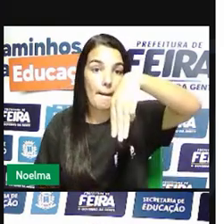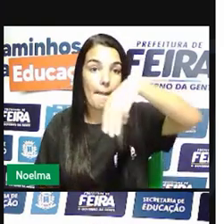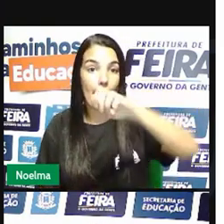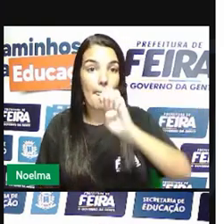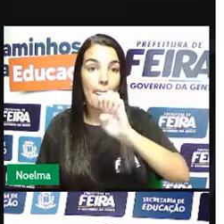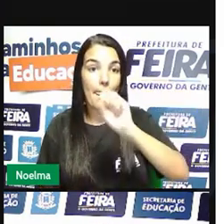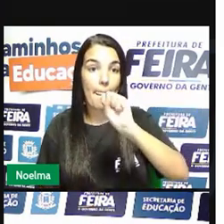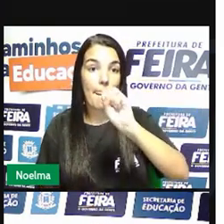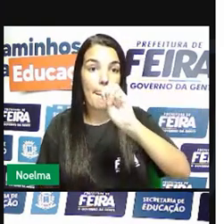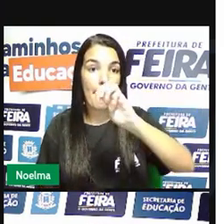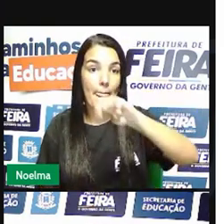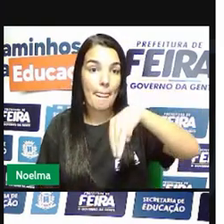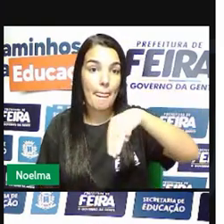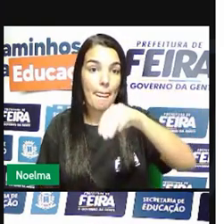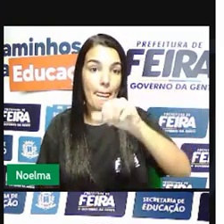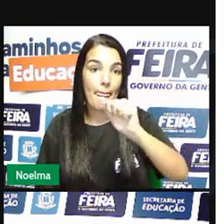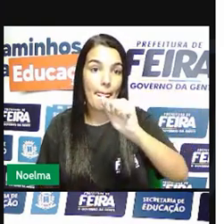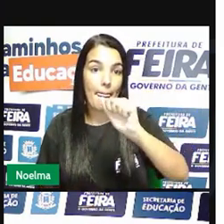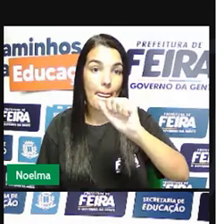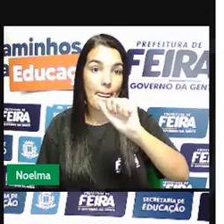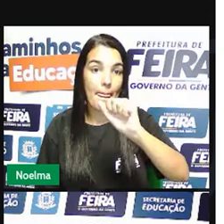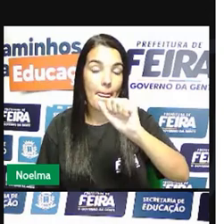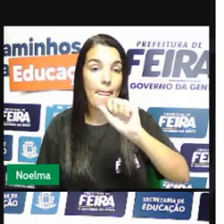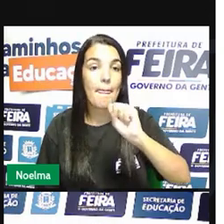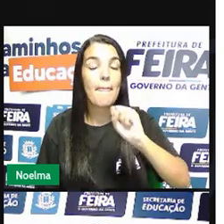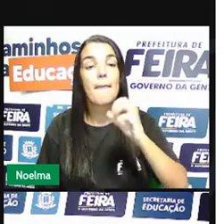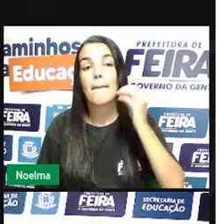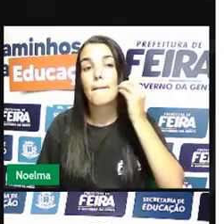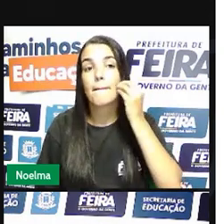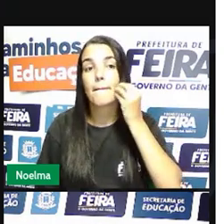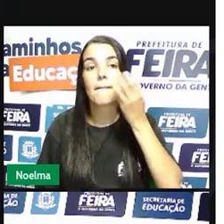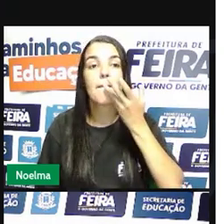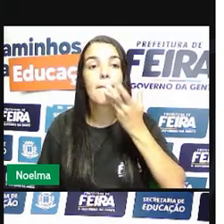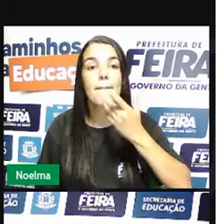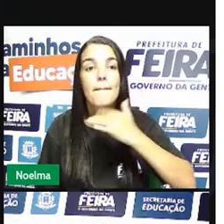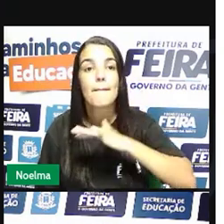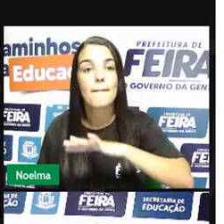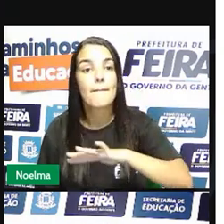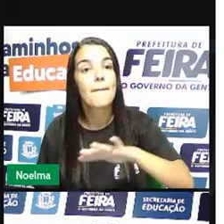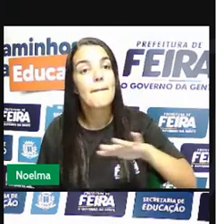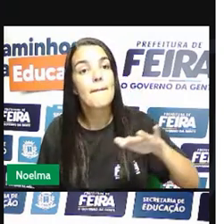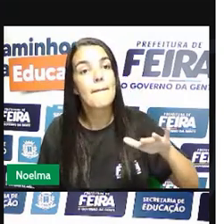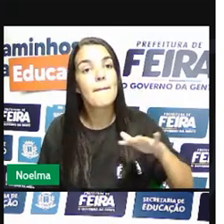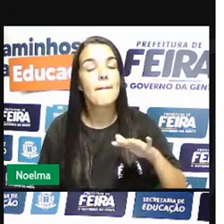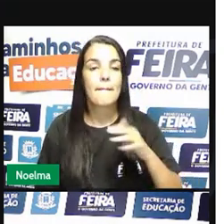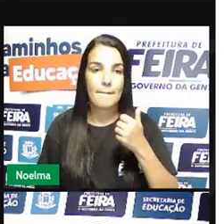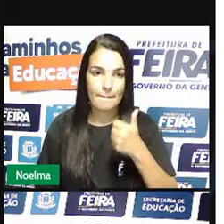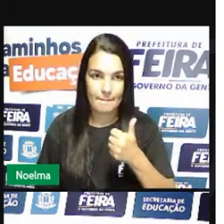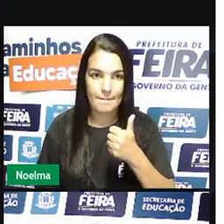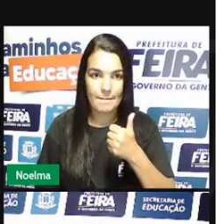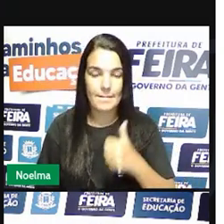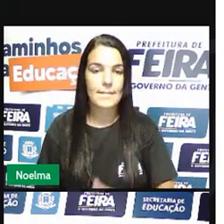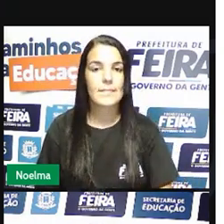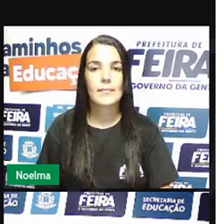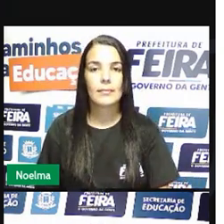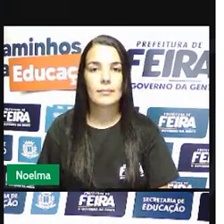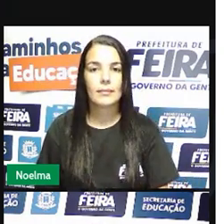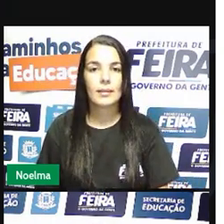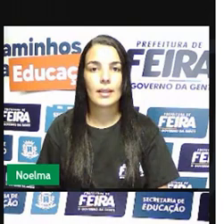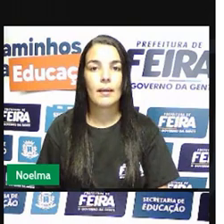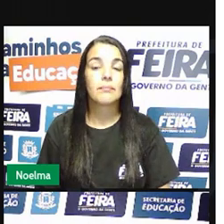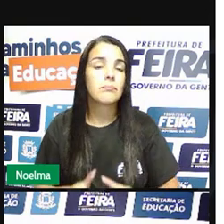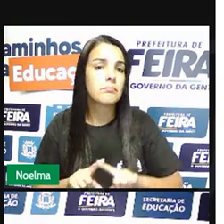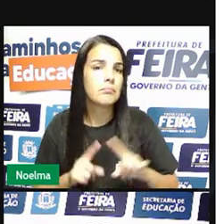se referindo a crianças, para não ficar crianças, crianças, crianças, repetindo essa mesma palavra em um único parágrafo, certo?